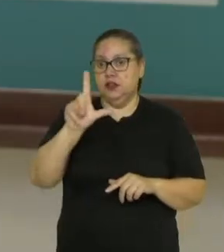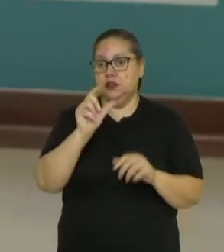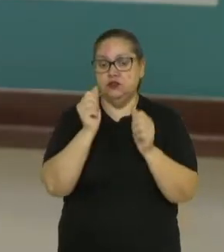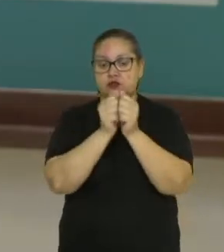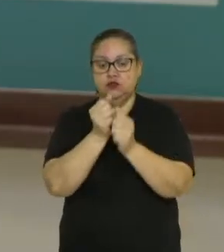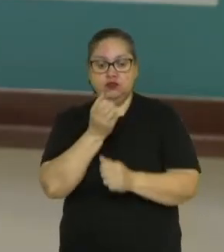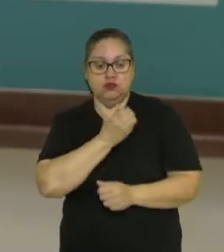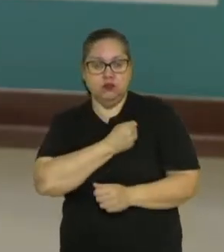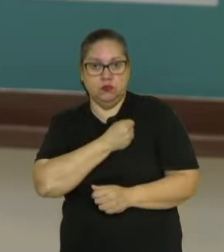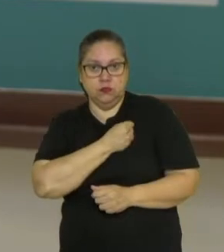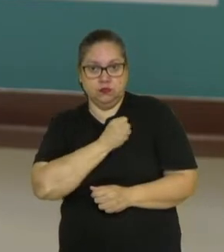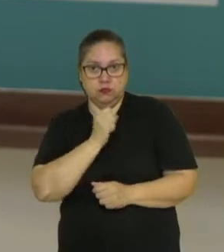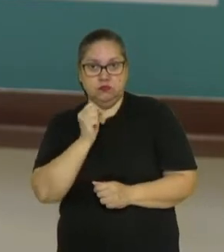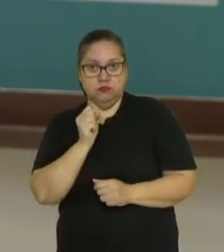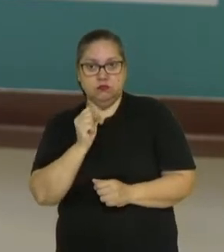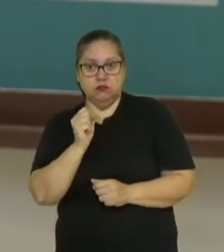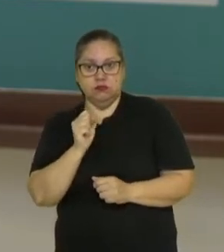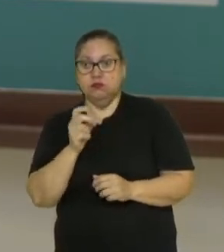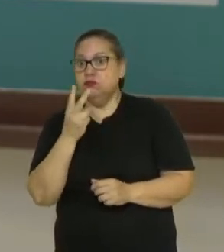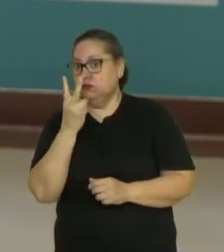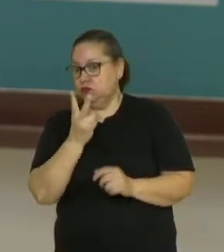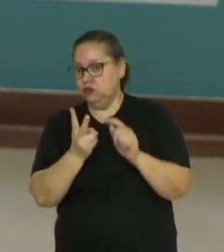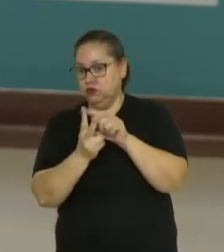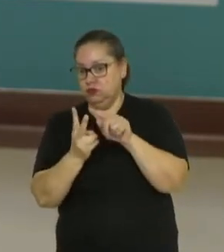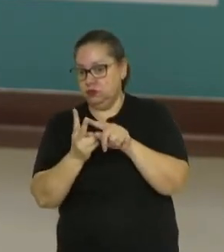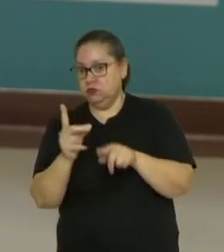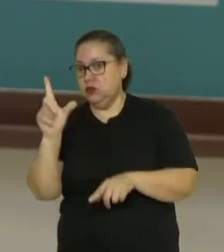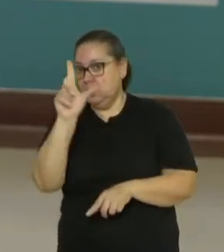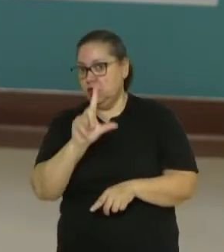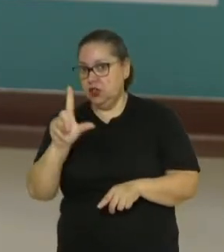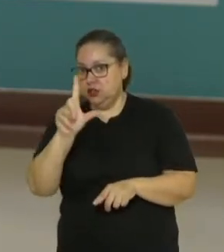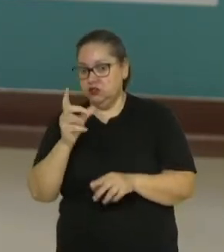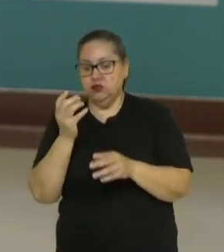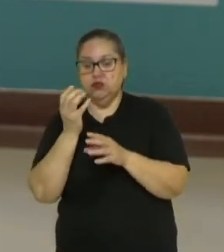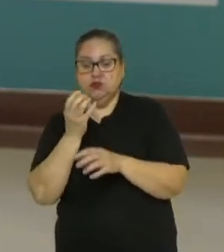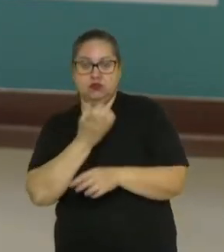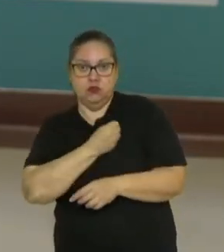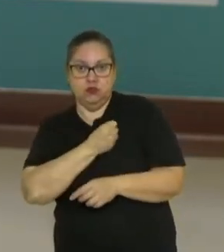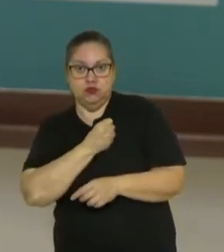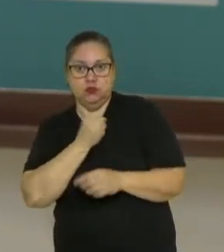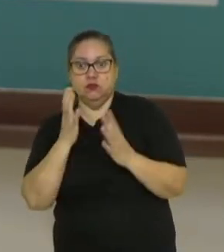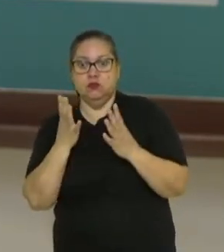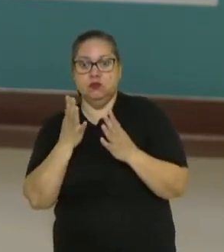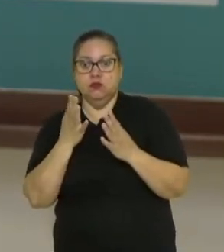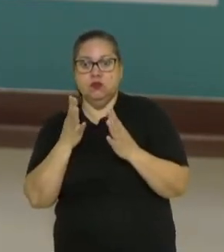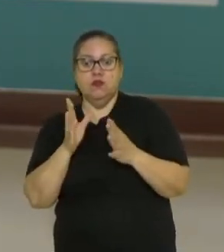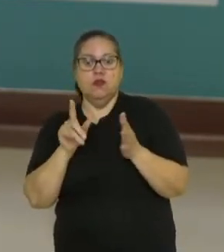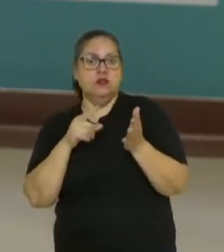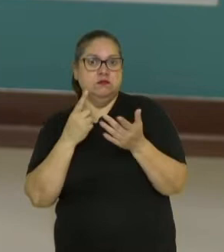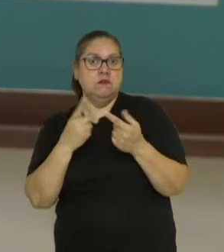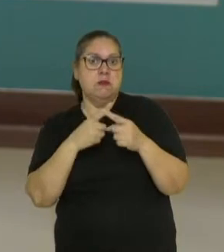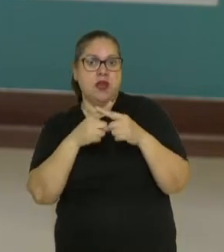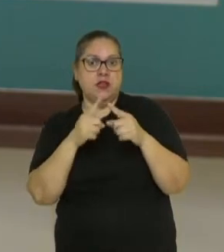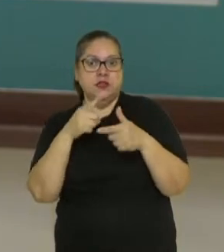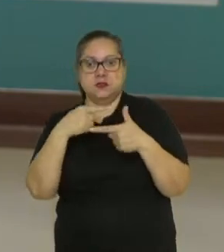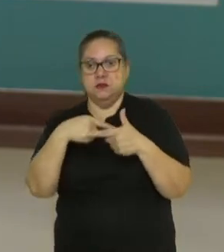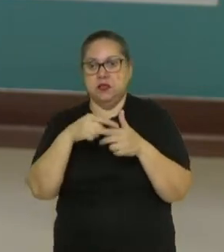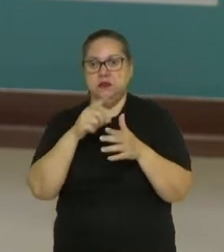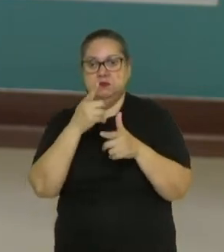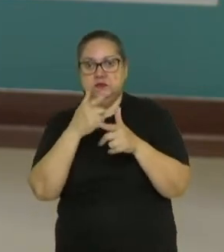números. Então, uma expressão algébrica é isso. Ela envolve letras, envolve números e envolve operações. Ok?